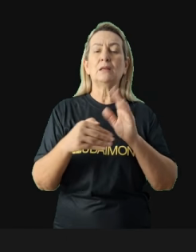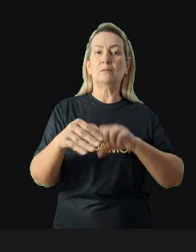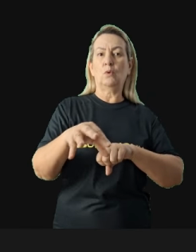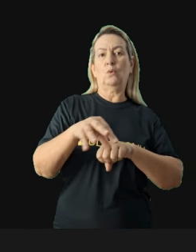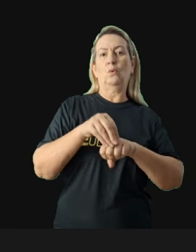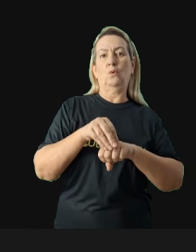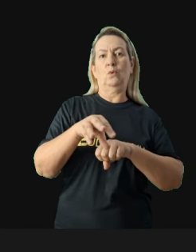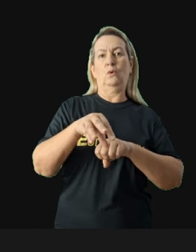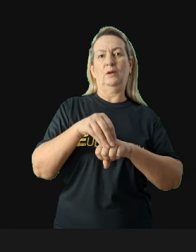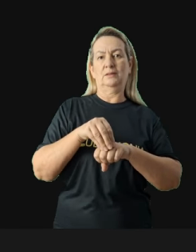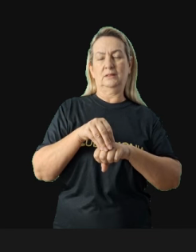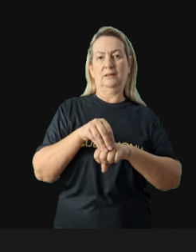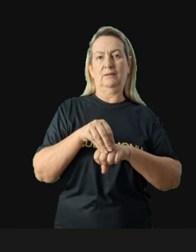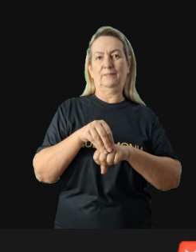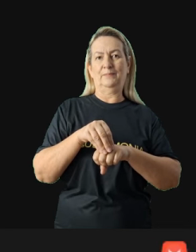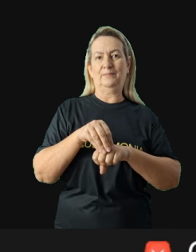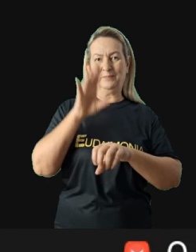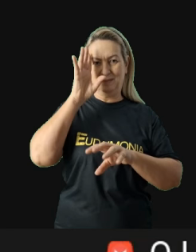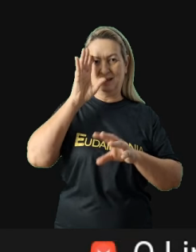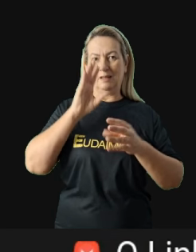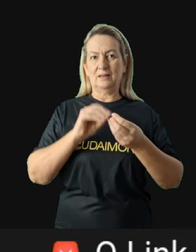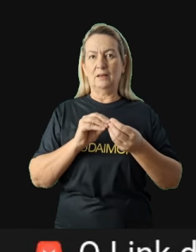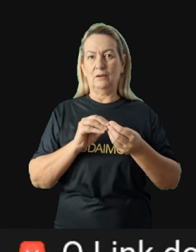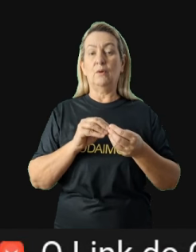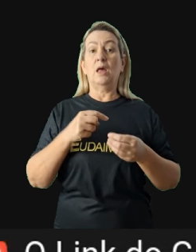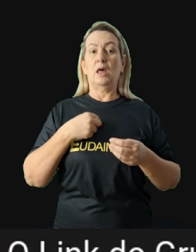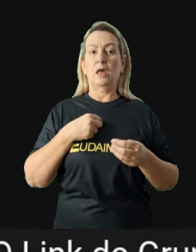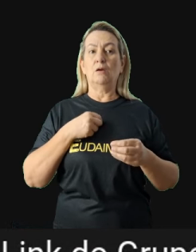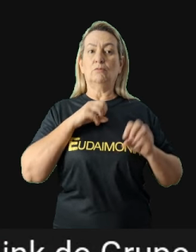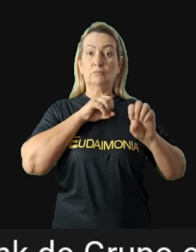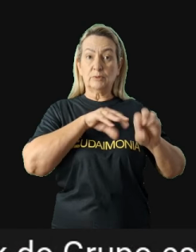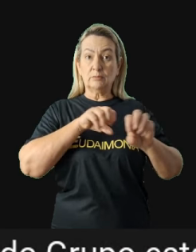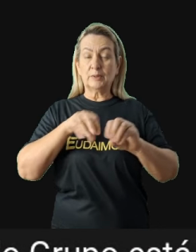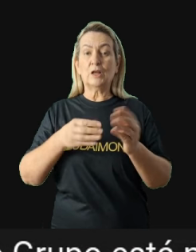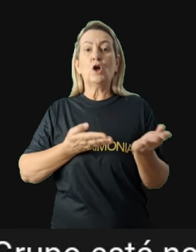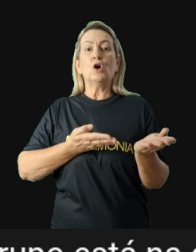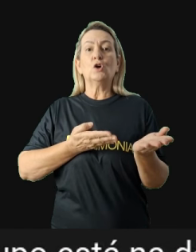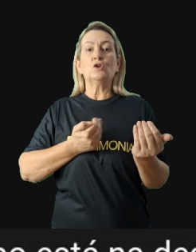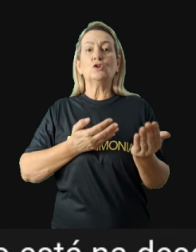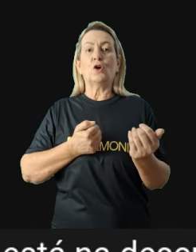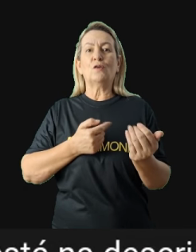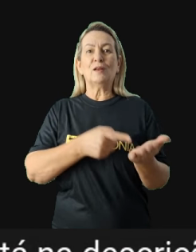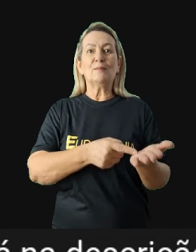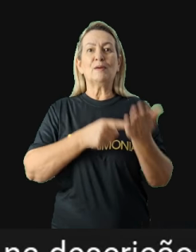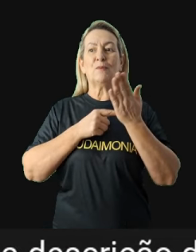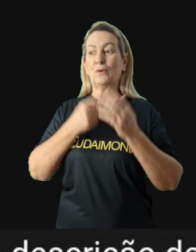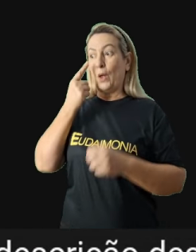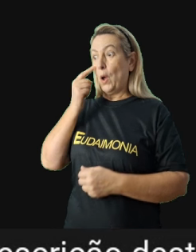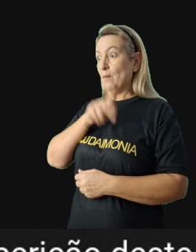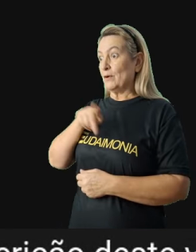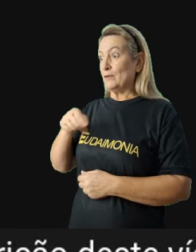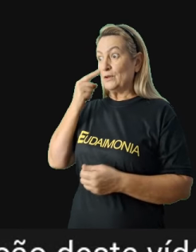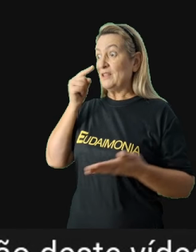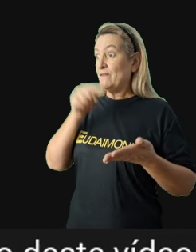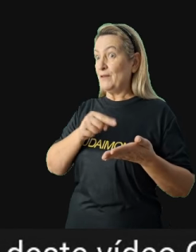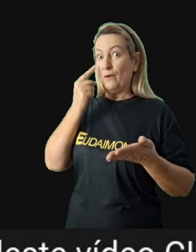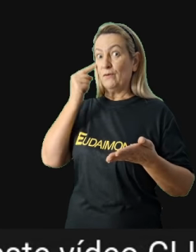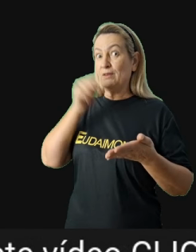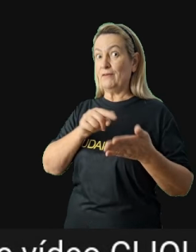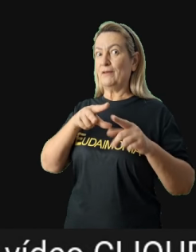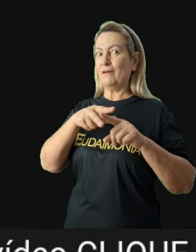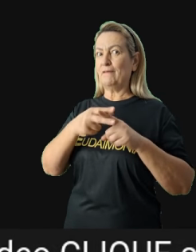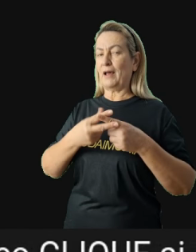a gente precisa, no mínimo, conhecer, estar a par. Eu trabalho com jovens que constantemente vêm me